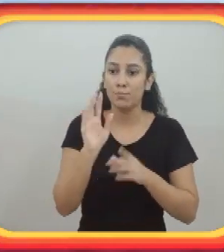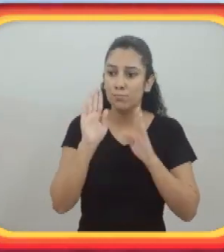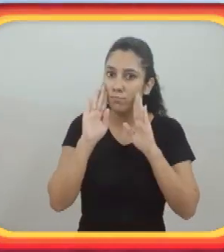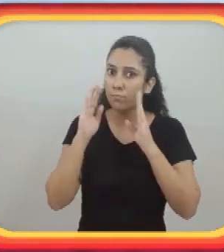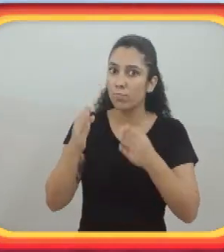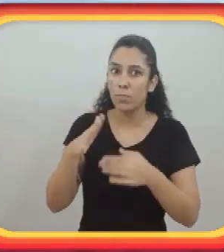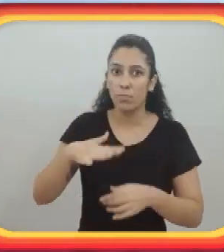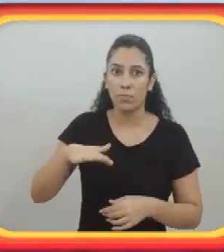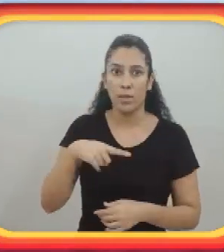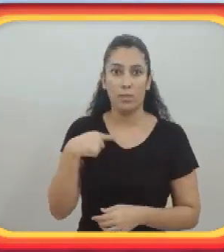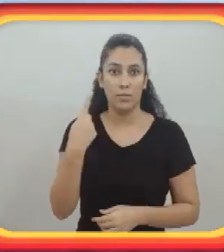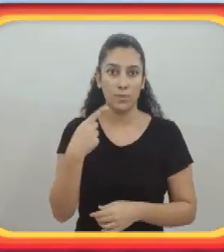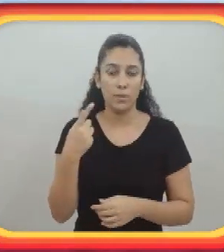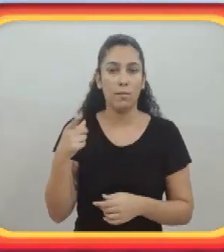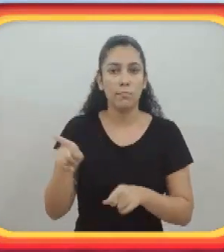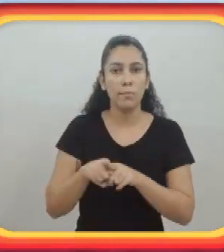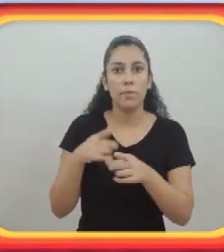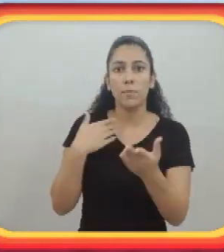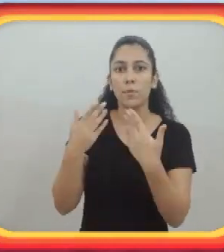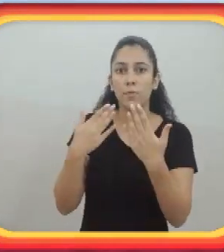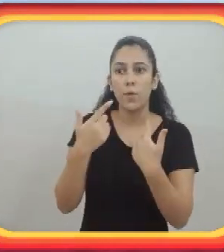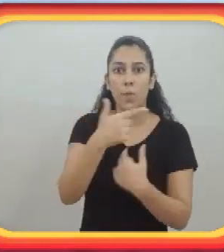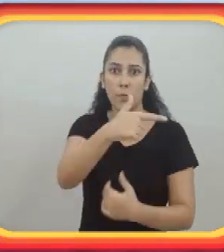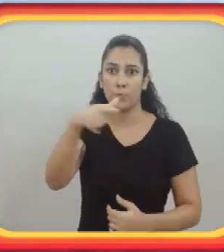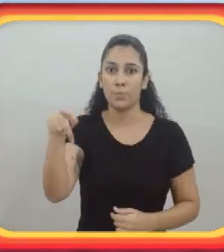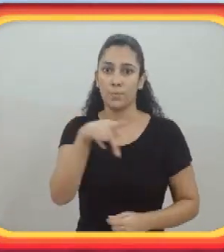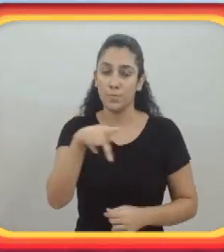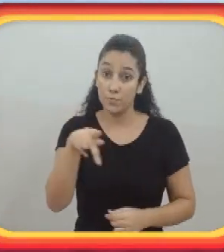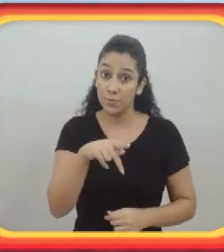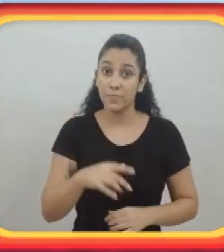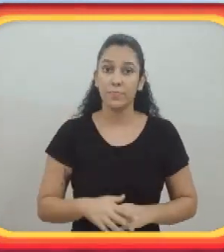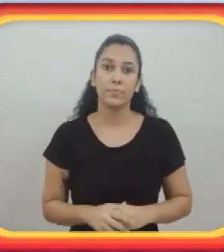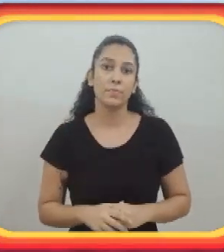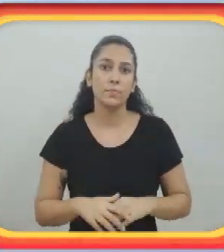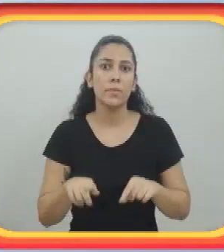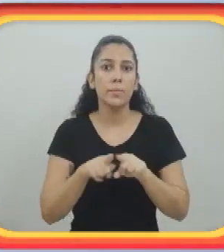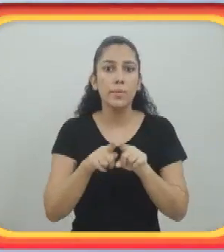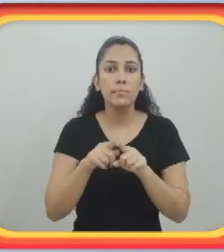que a aula tinha sido muito interessante e que o professor era muito